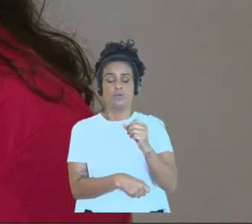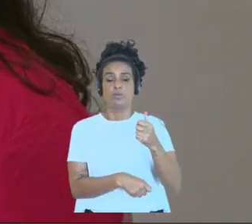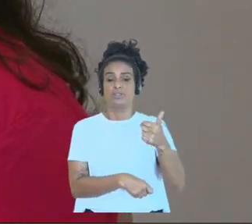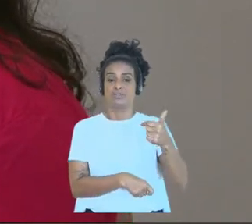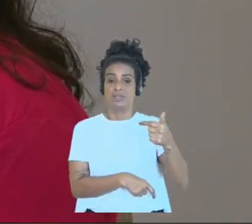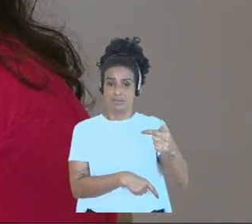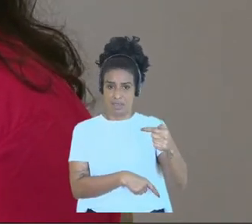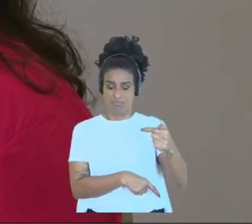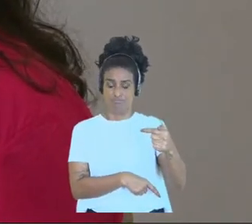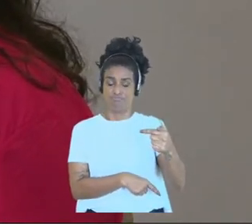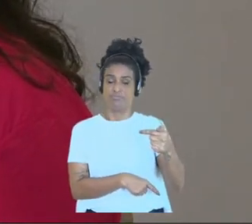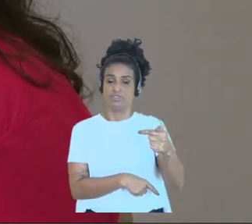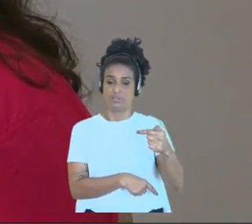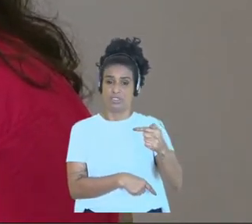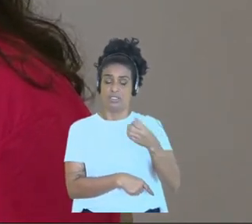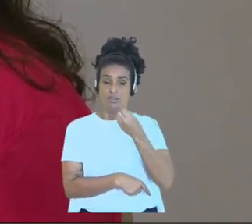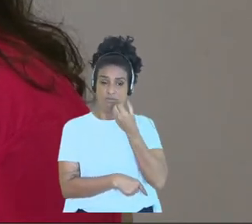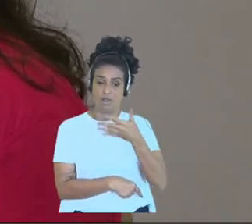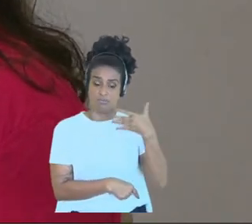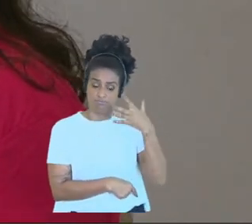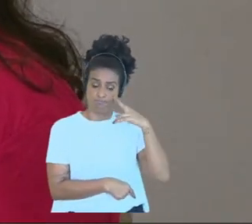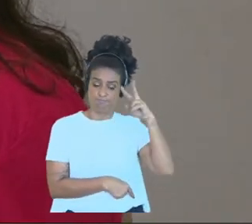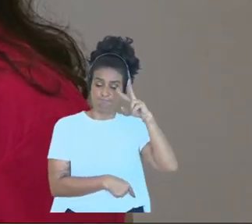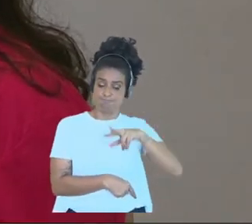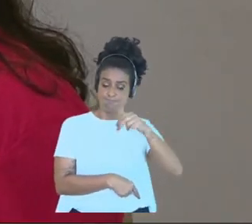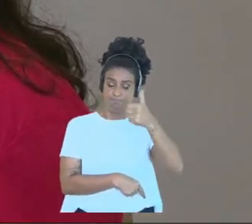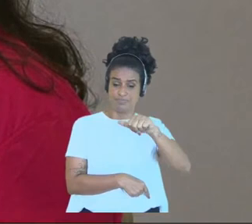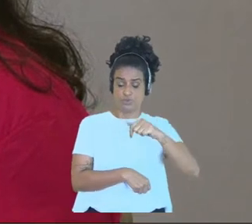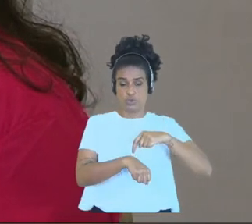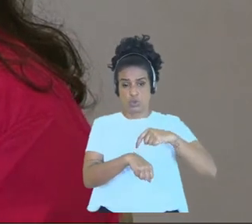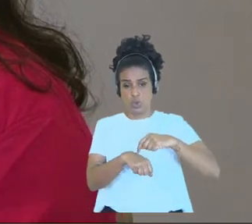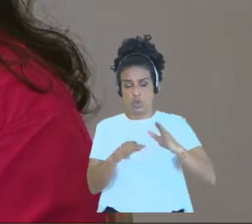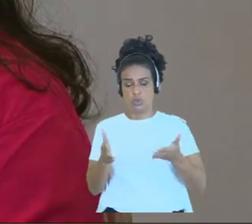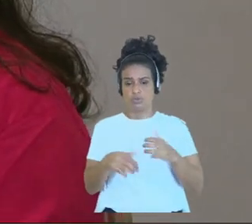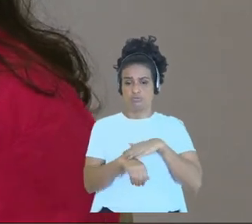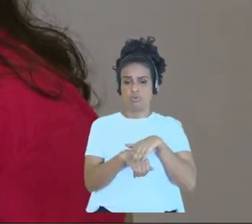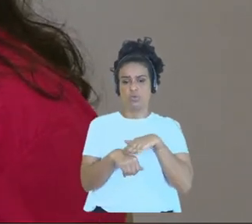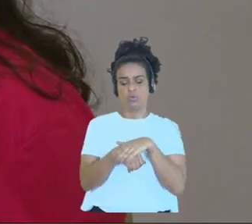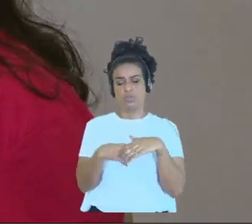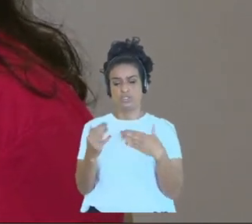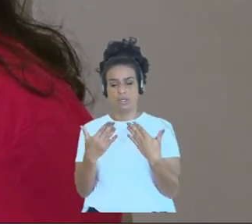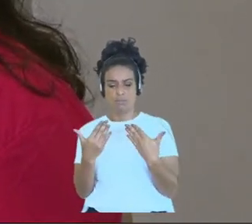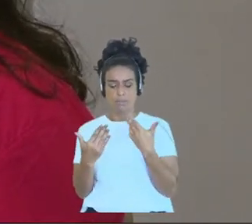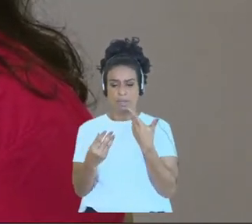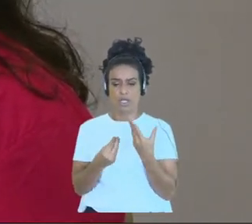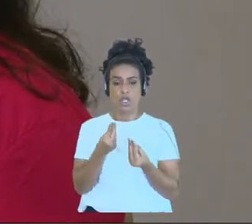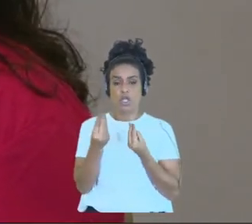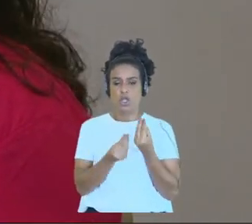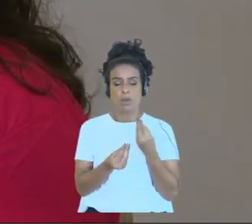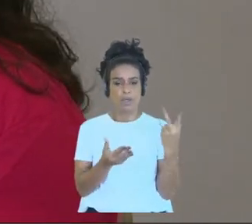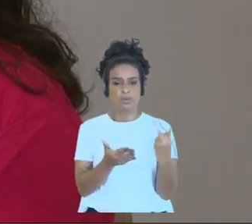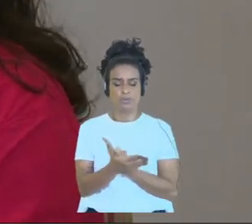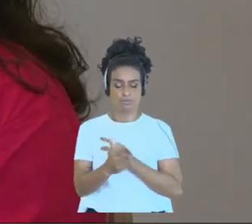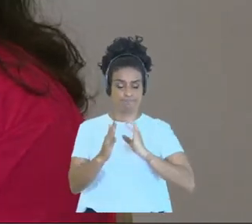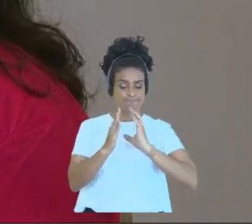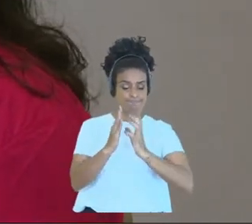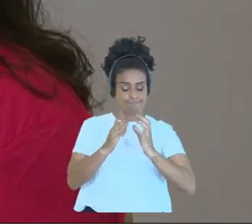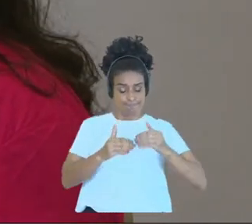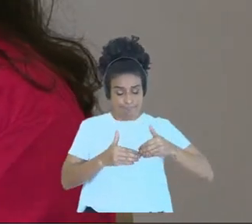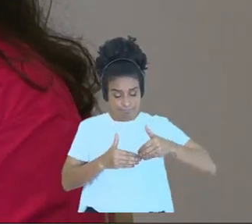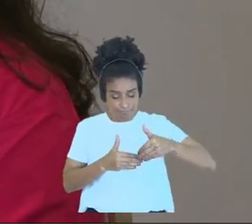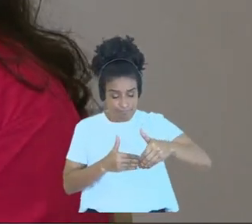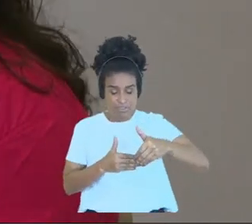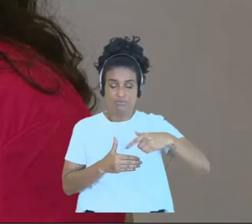centrar bastante a minha análise hoje, para a gente conversar sobre como vai ser essa reconfiguração partidária a partir dessas